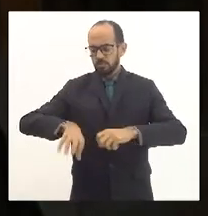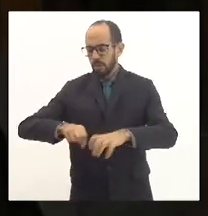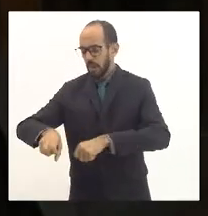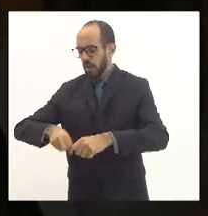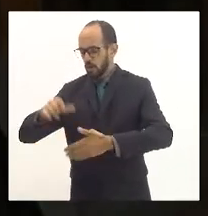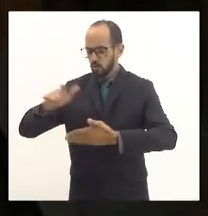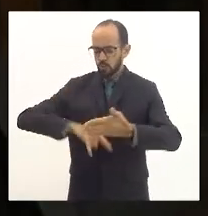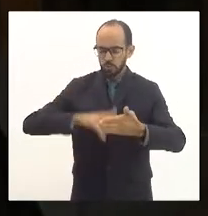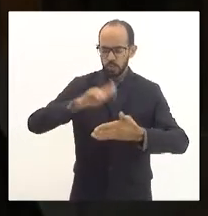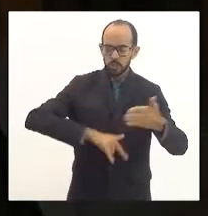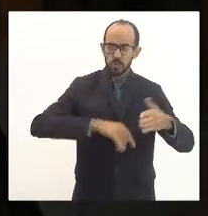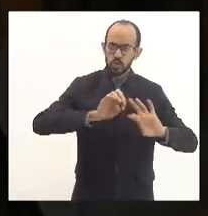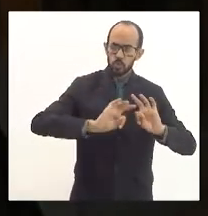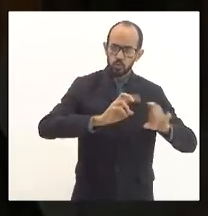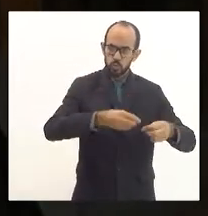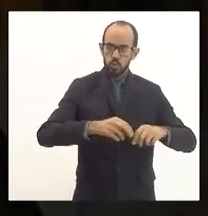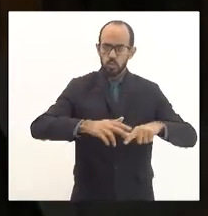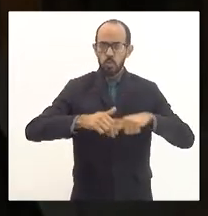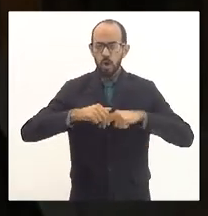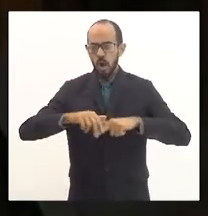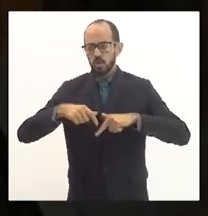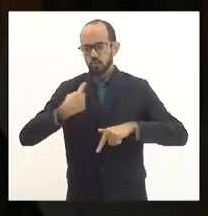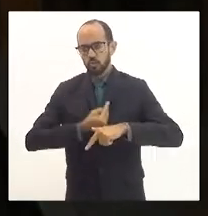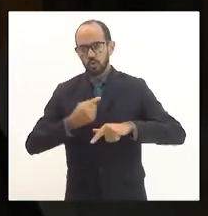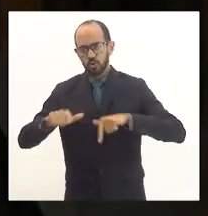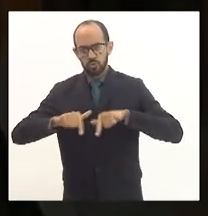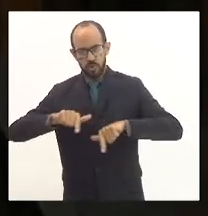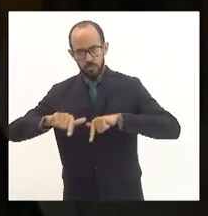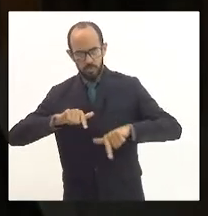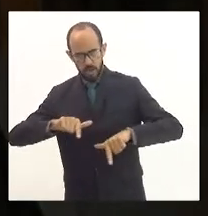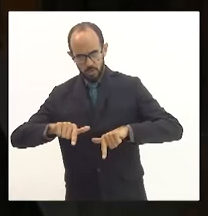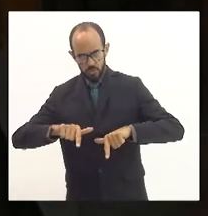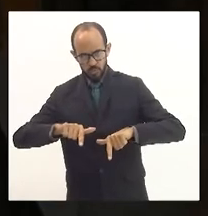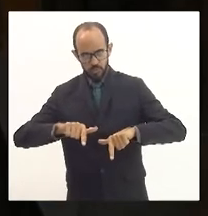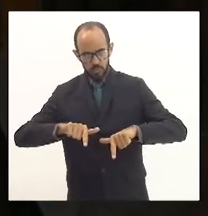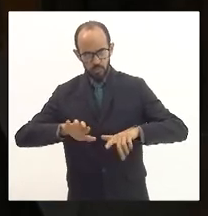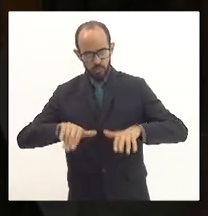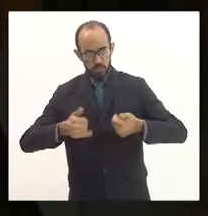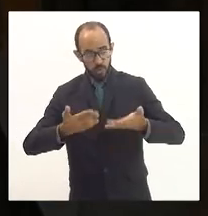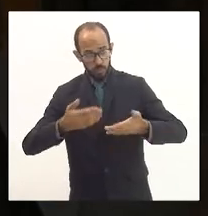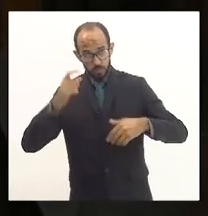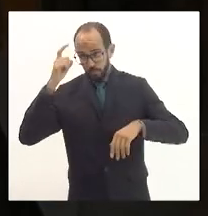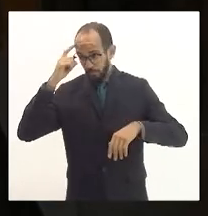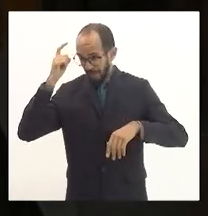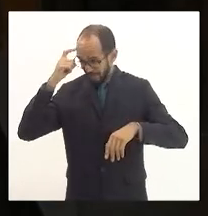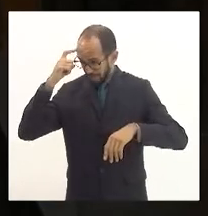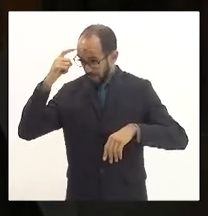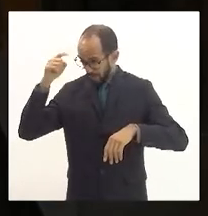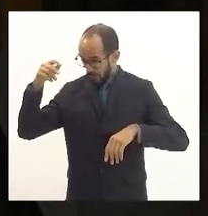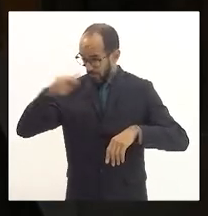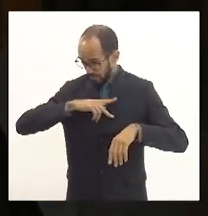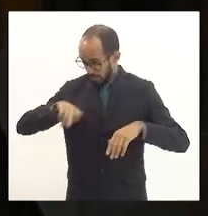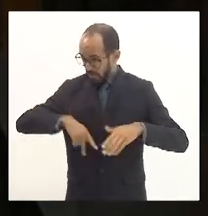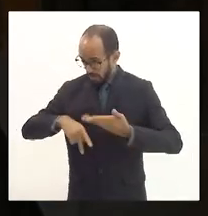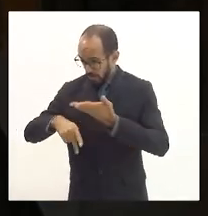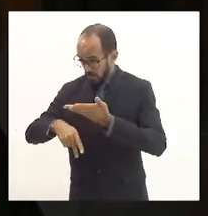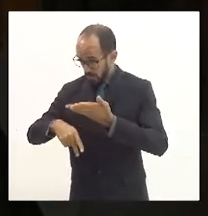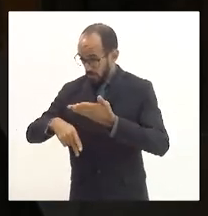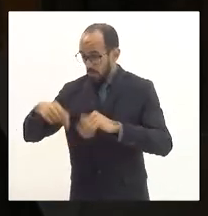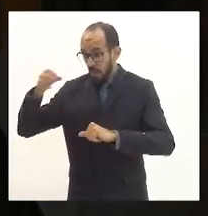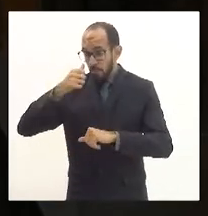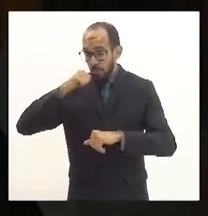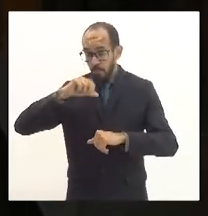a fruta nosso trabalho Presidente Imagine só o mar prefeita pede vida